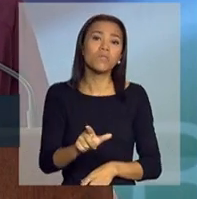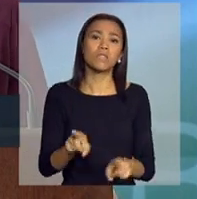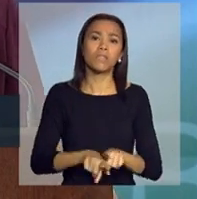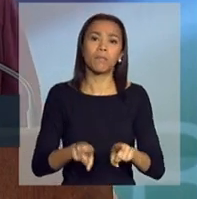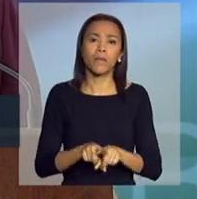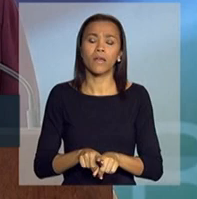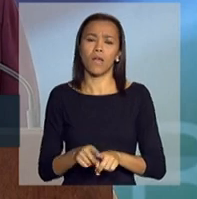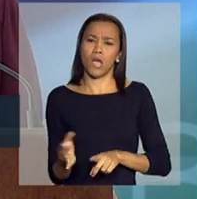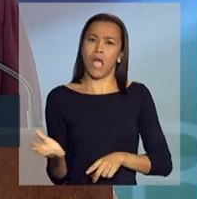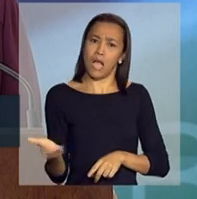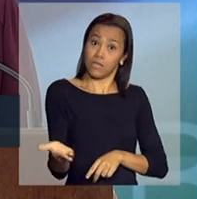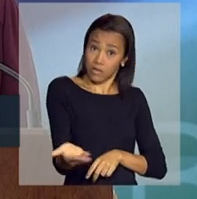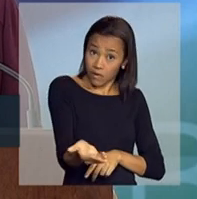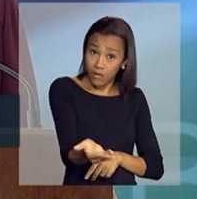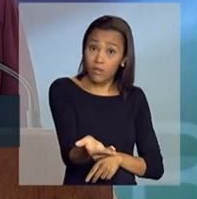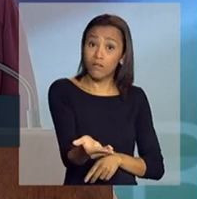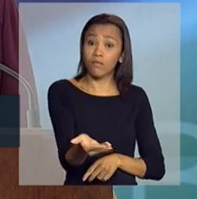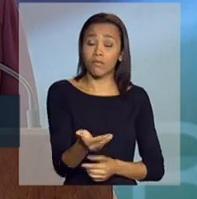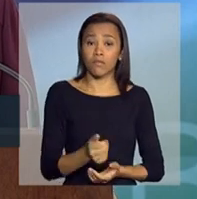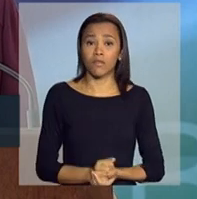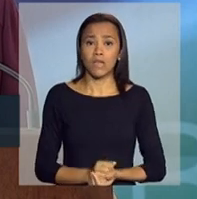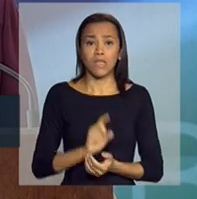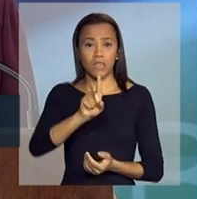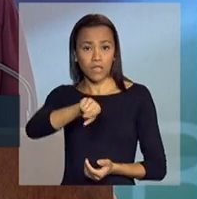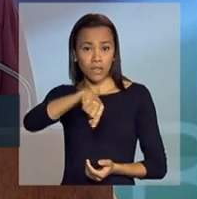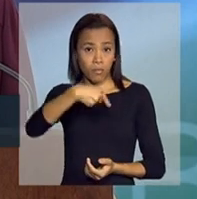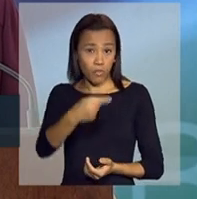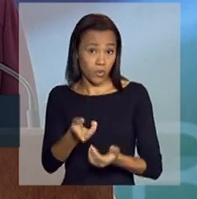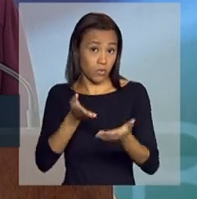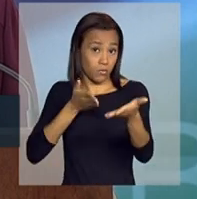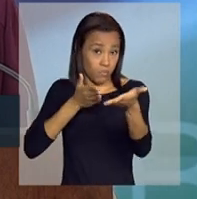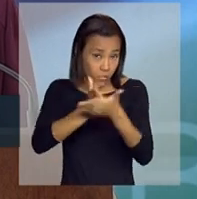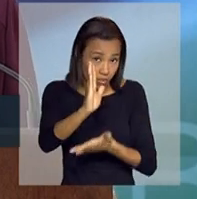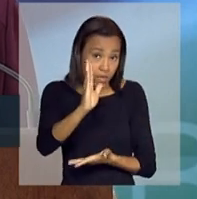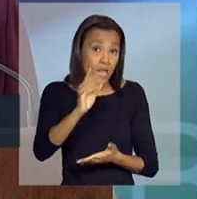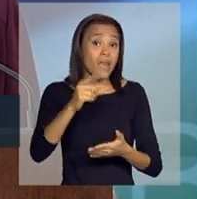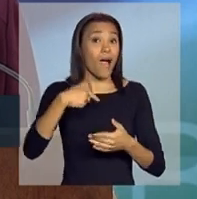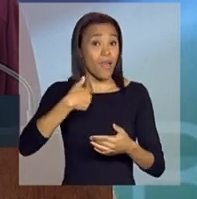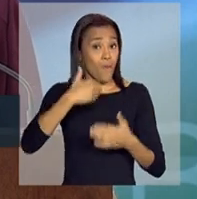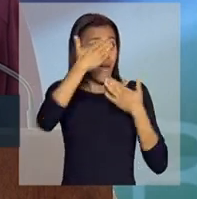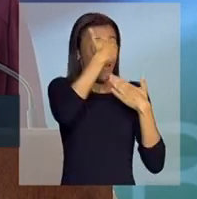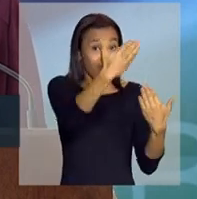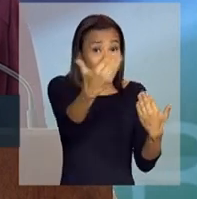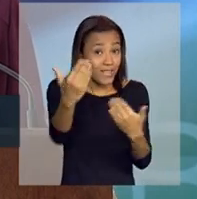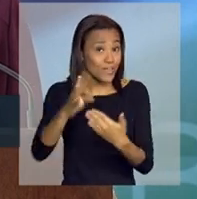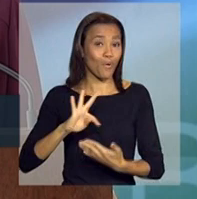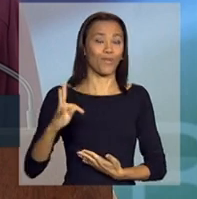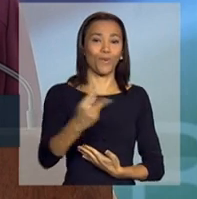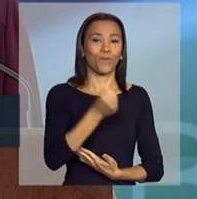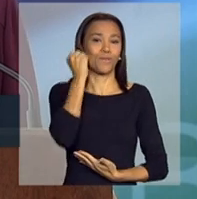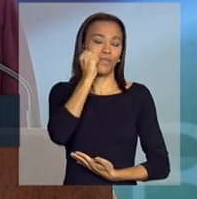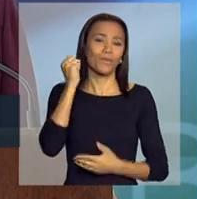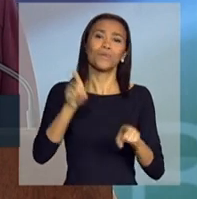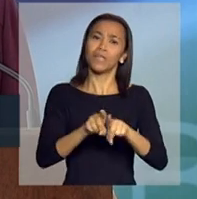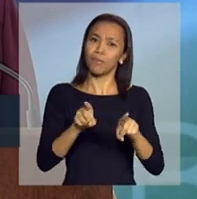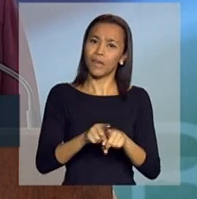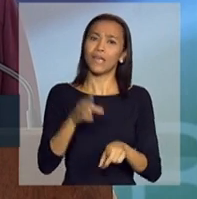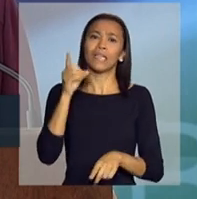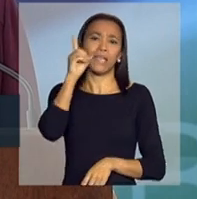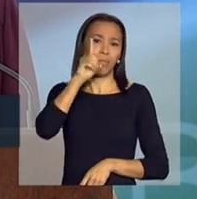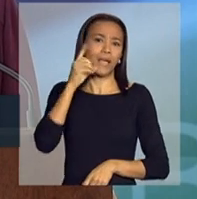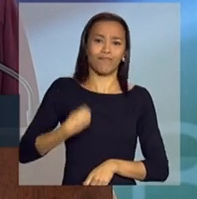acelerar, após a aprovação, e aí eu agradeço a todos os senadores e deputados aqui presentes,